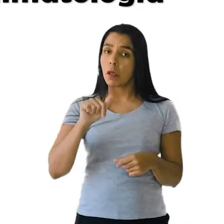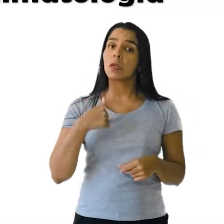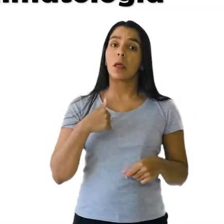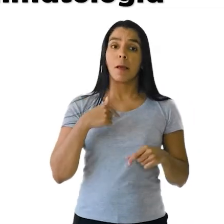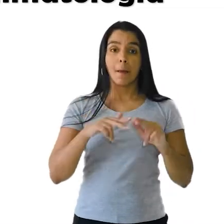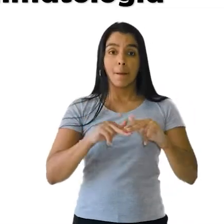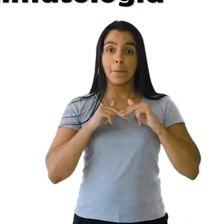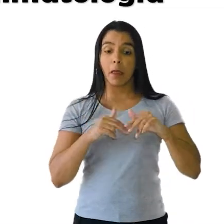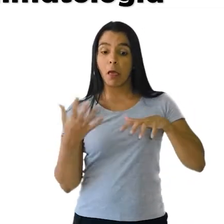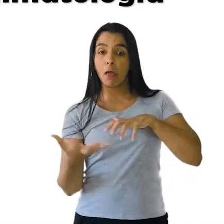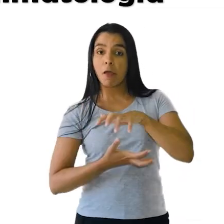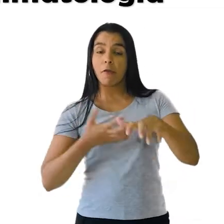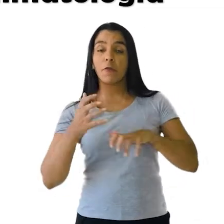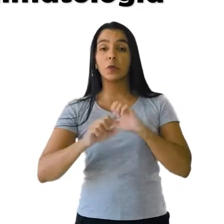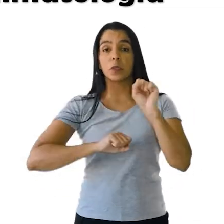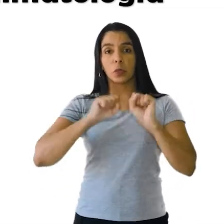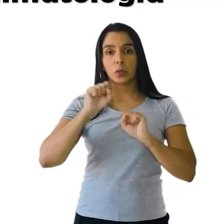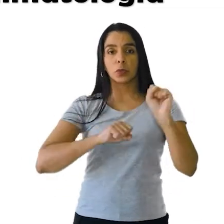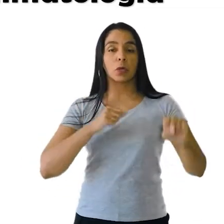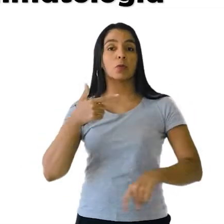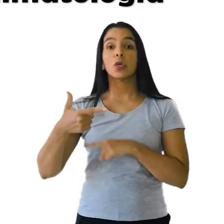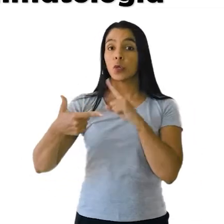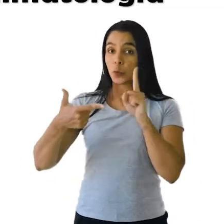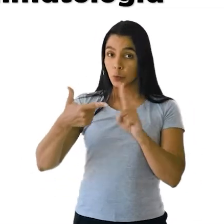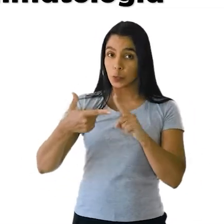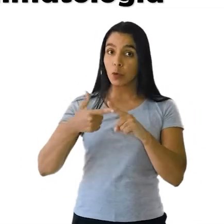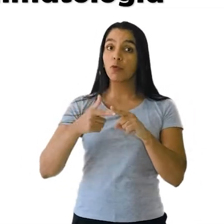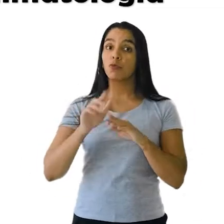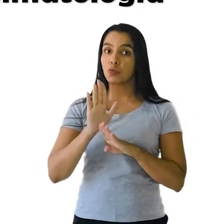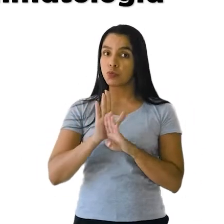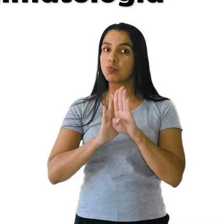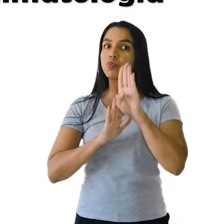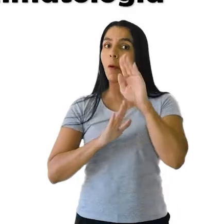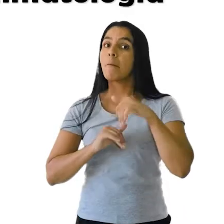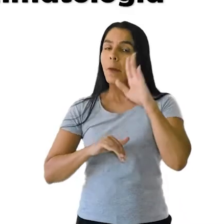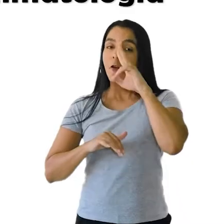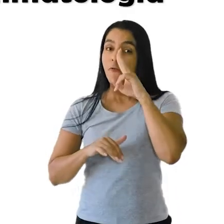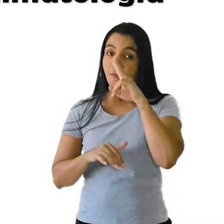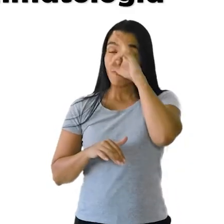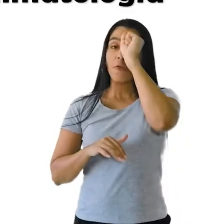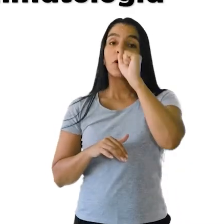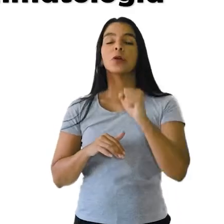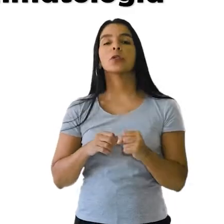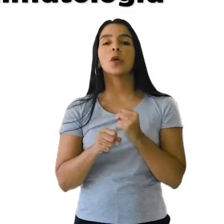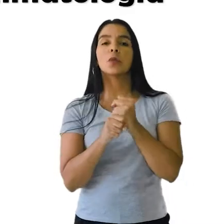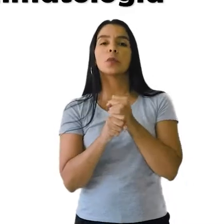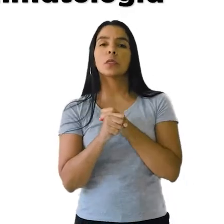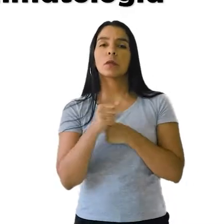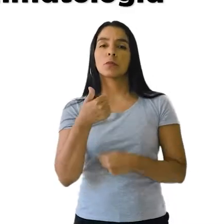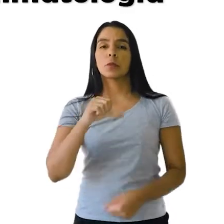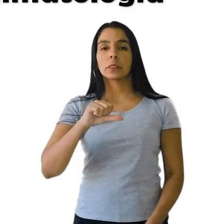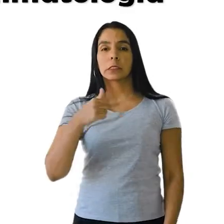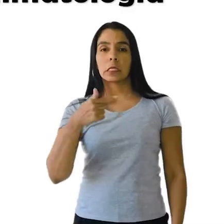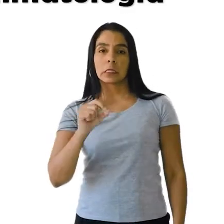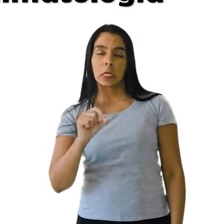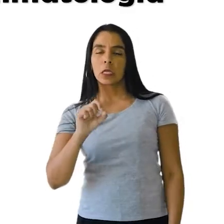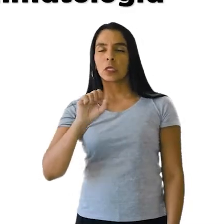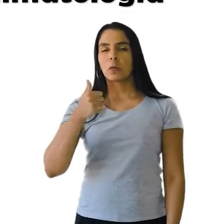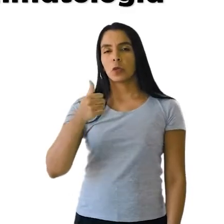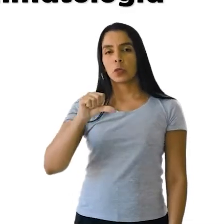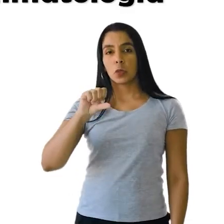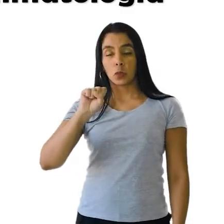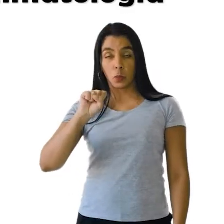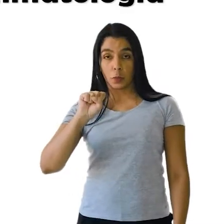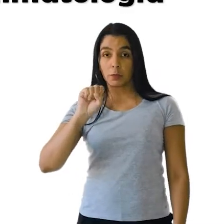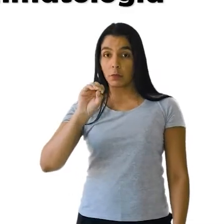da temperatura num primeiro degrau a partir da Revolução Industrial e um segundo degrau até mais acentuado a partir